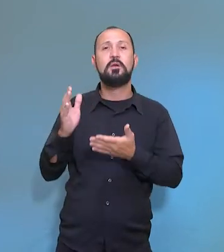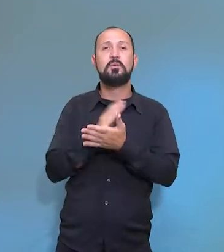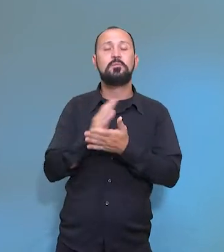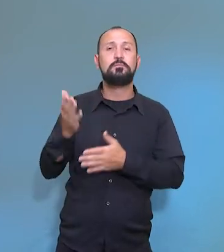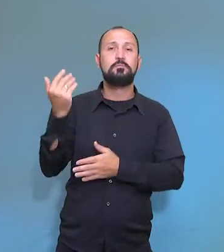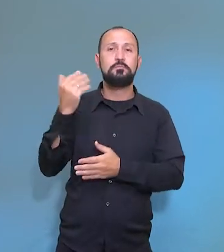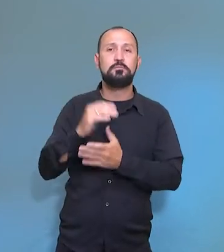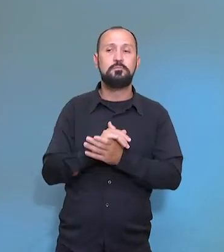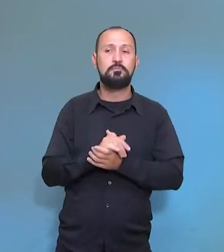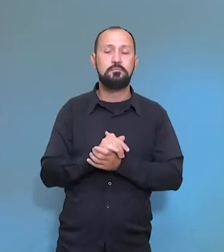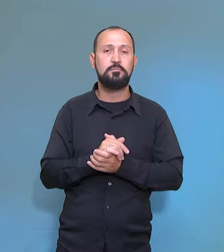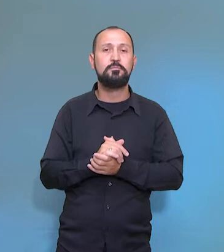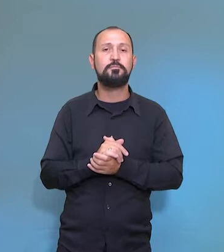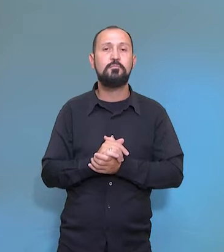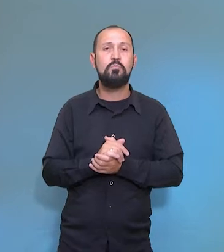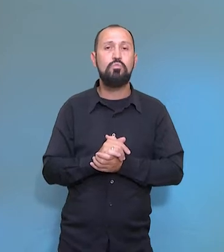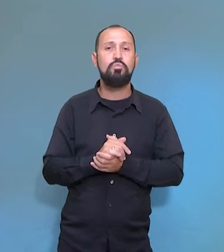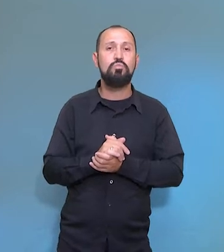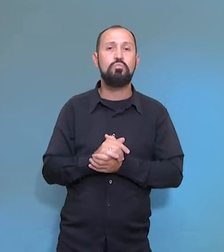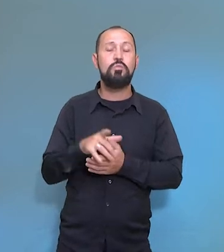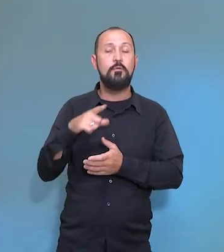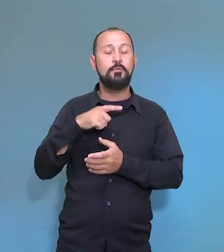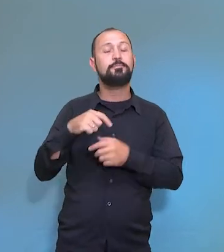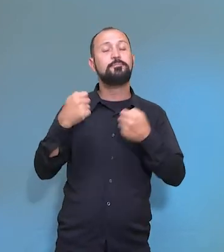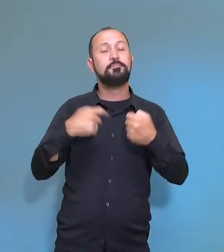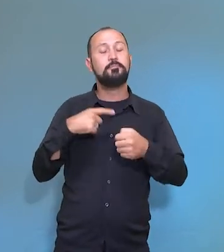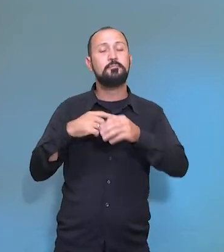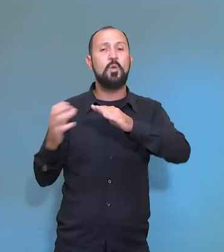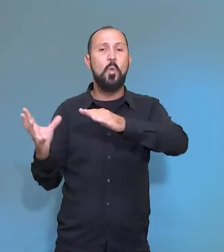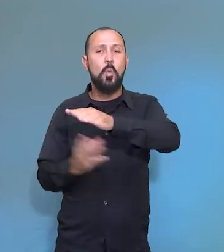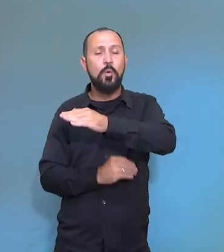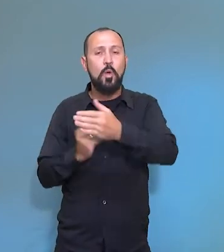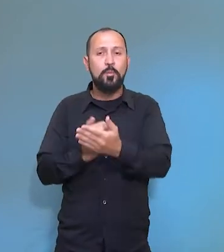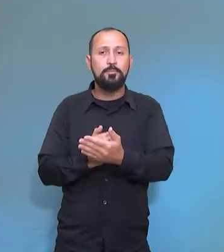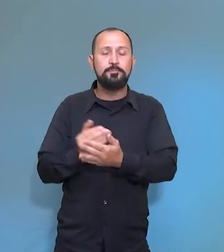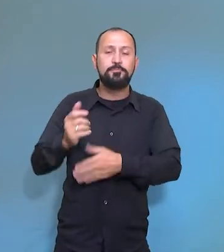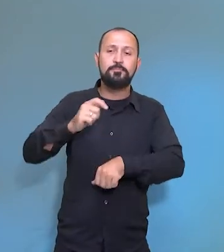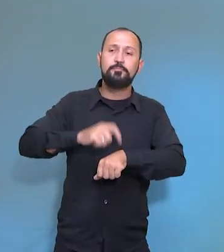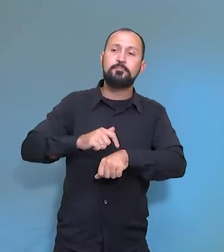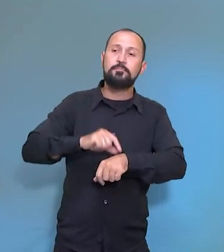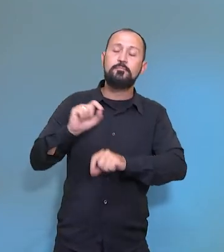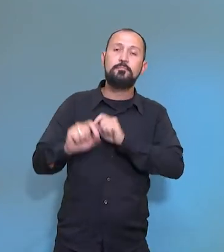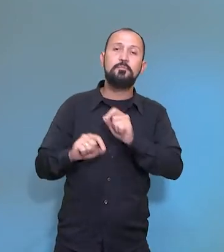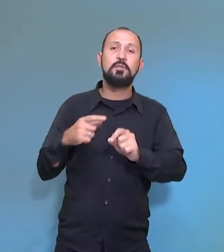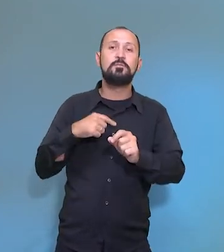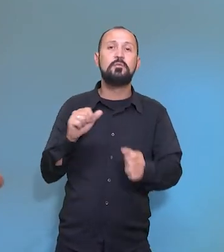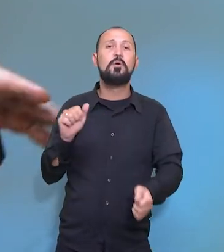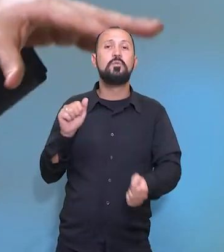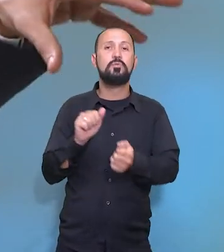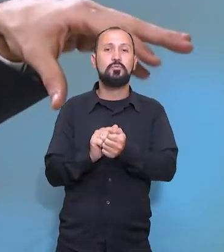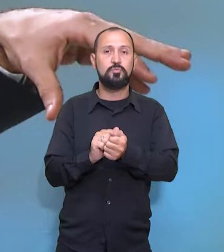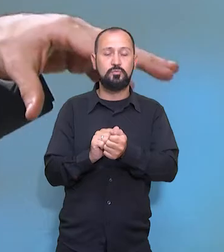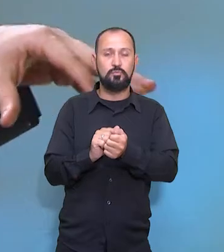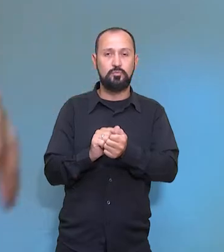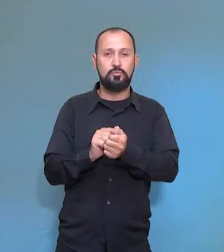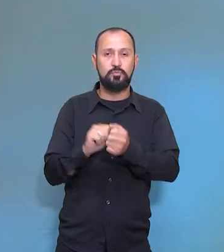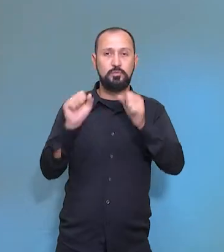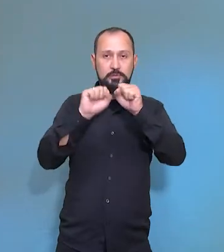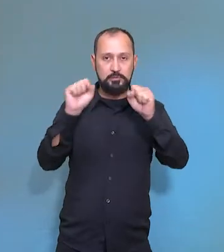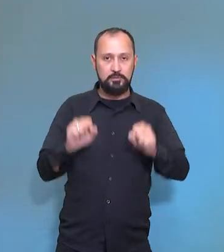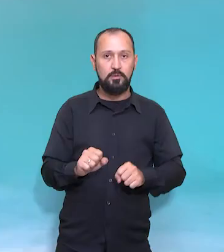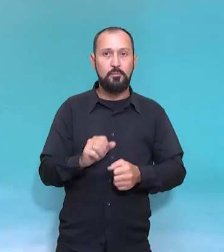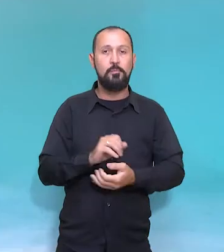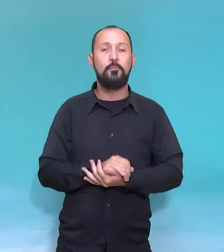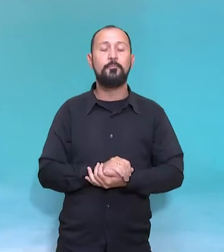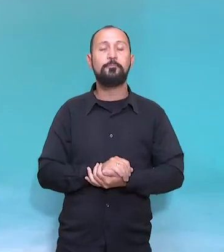determinados locais mais afastados do Brasil. Eles vão ter que digitalizar isso a partir do momento em que eles estiverem já integrados nesse